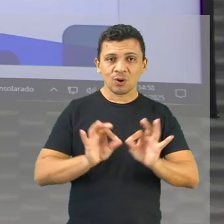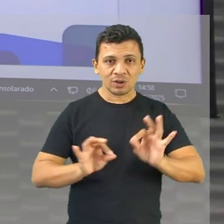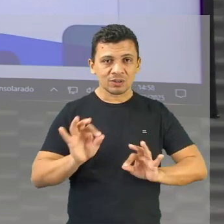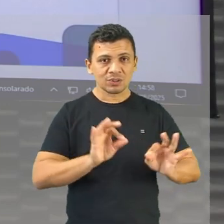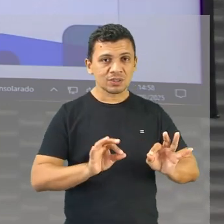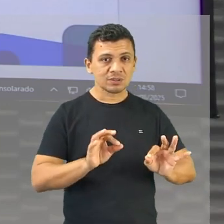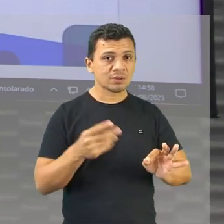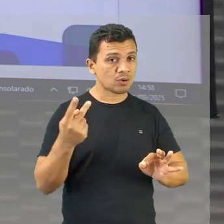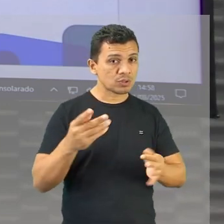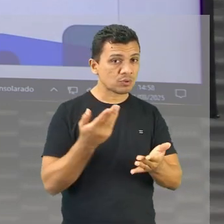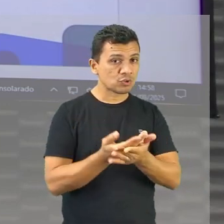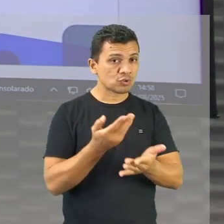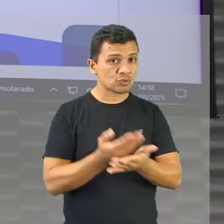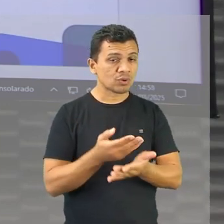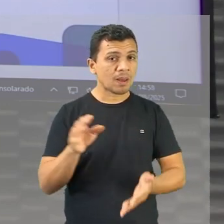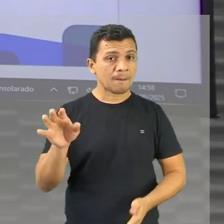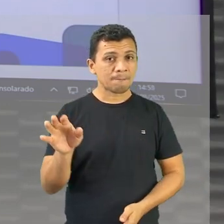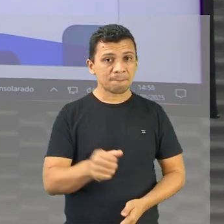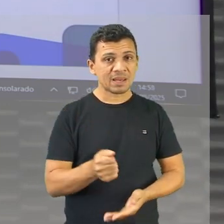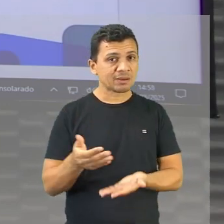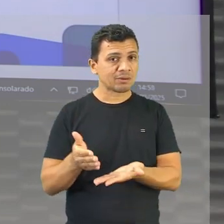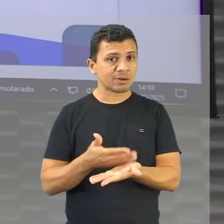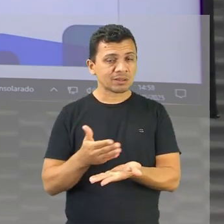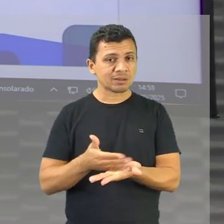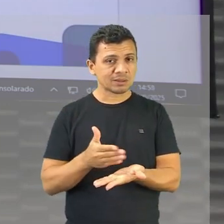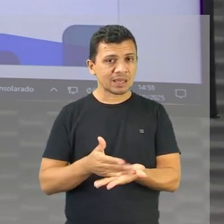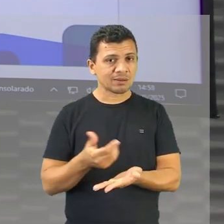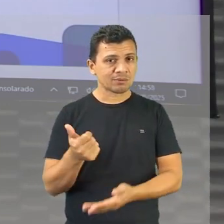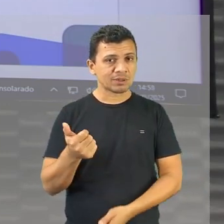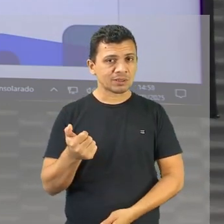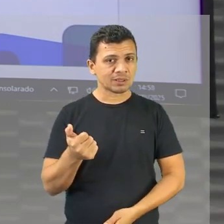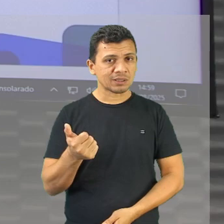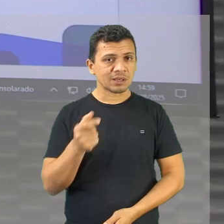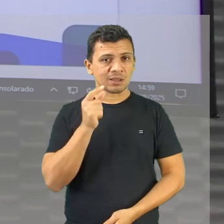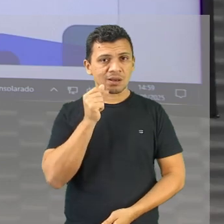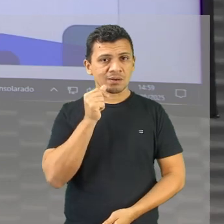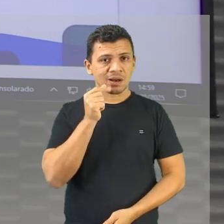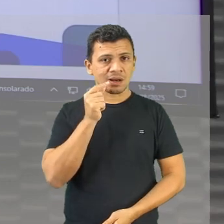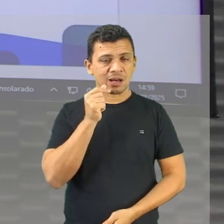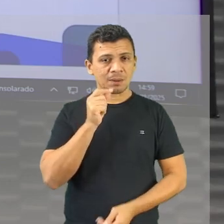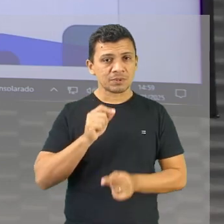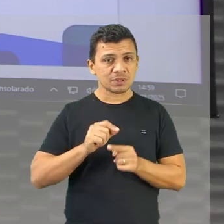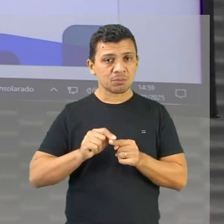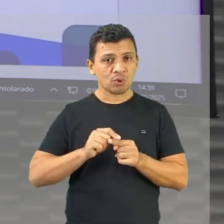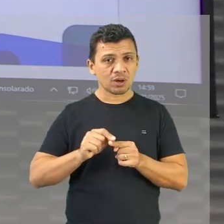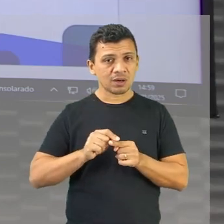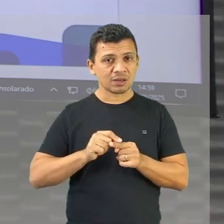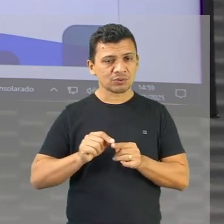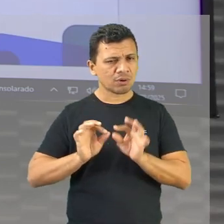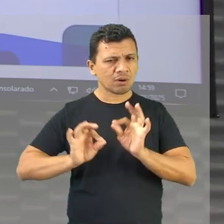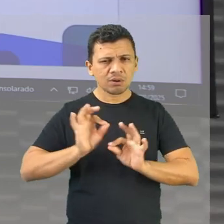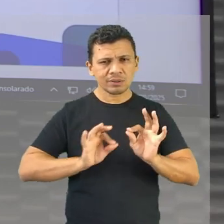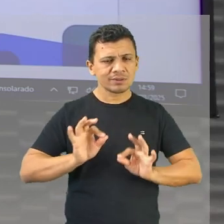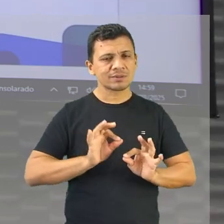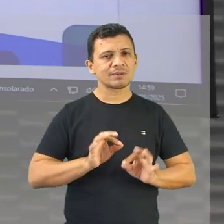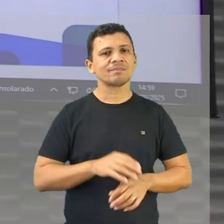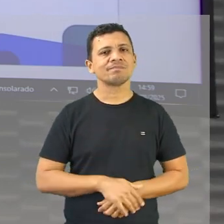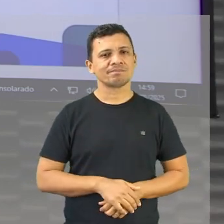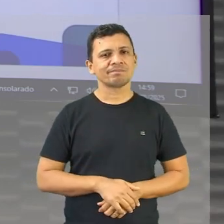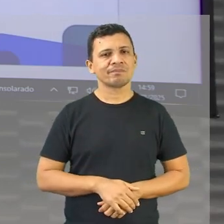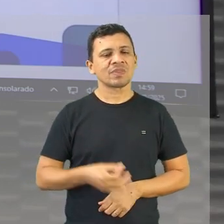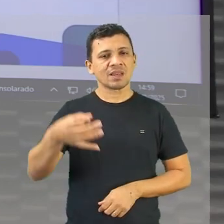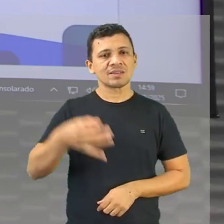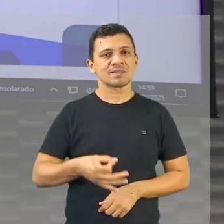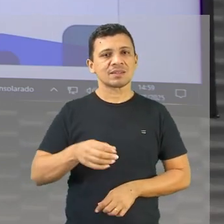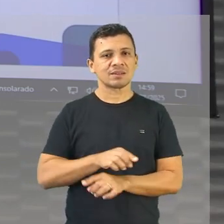de estudo, peguem o seu caderno, pegue a sua caneta, pegue seu lápis, a borracha, né? Organize tudo, que com certeza